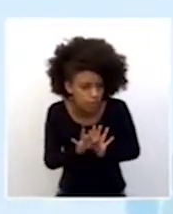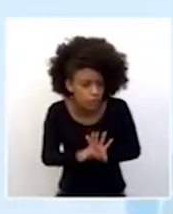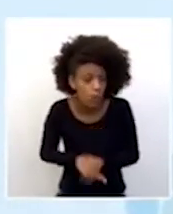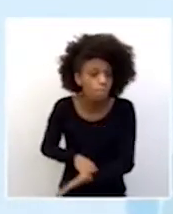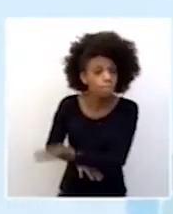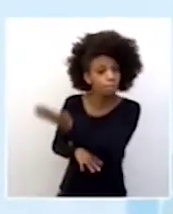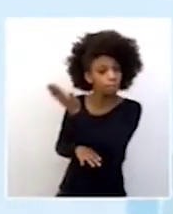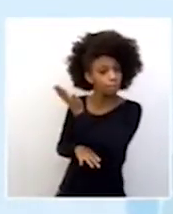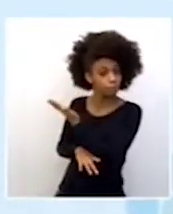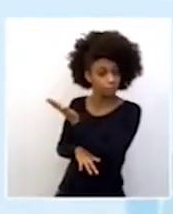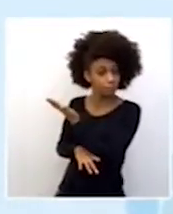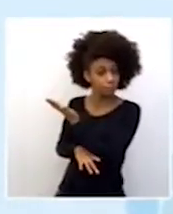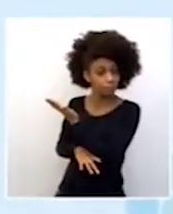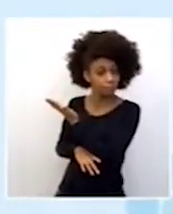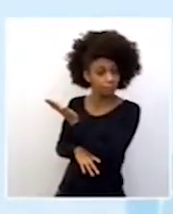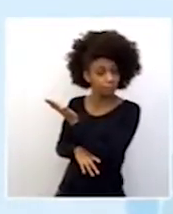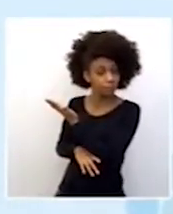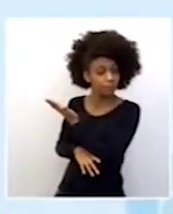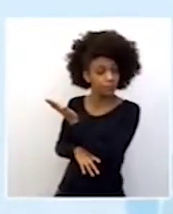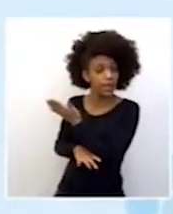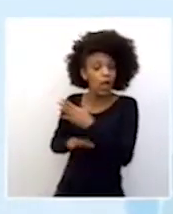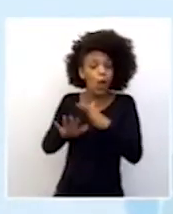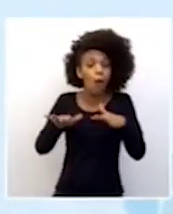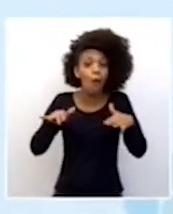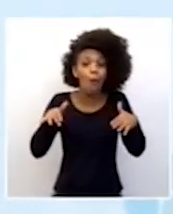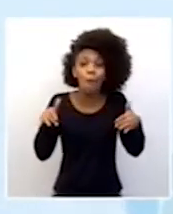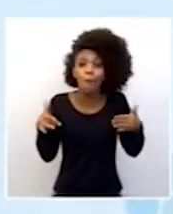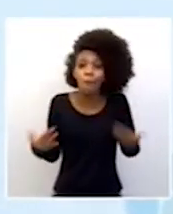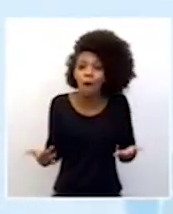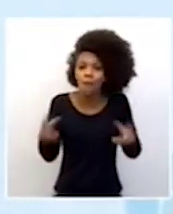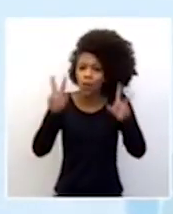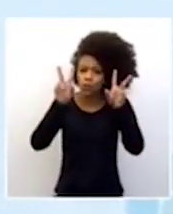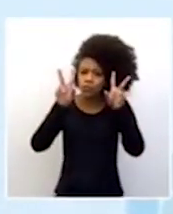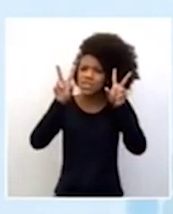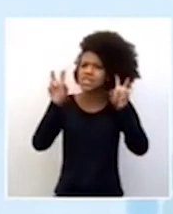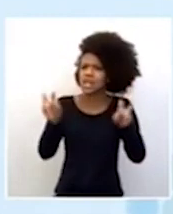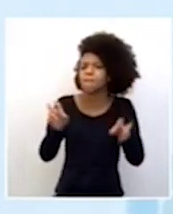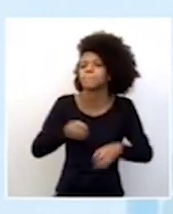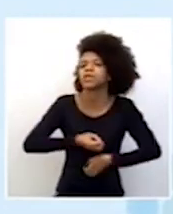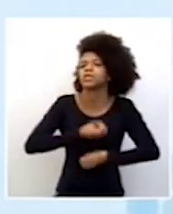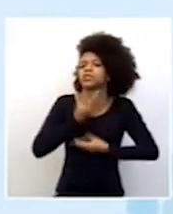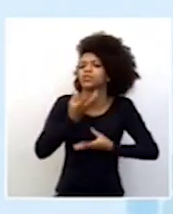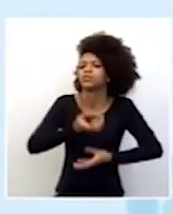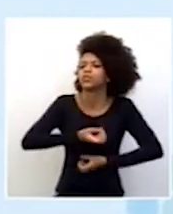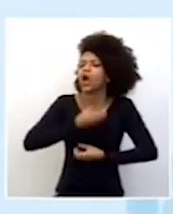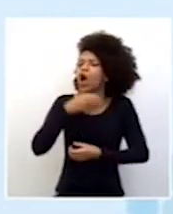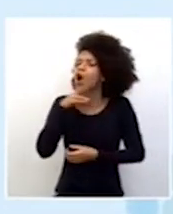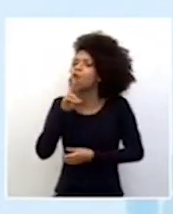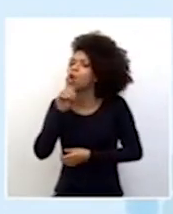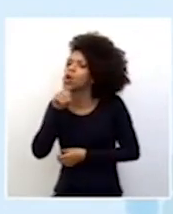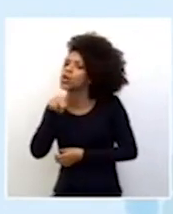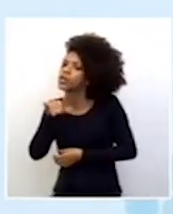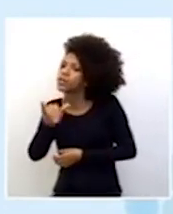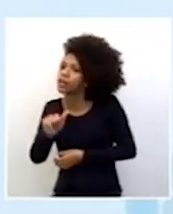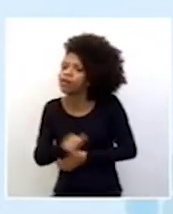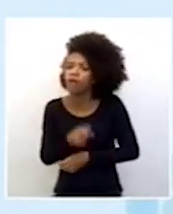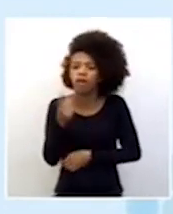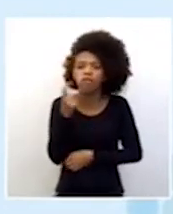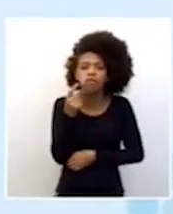uma pergunta. Qual é o tema do fragmento da crônica Balas